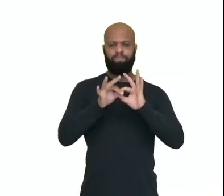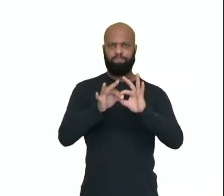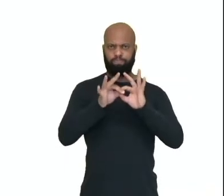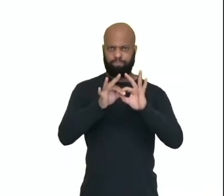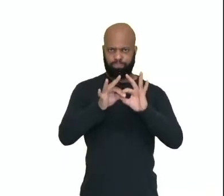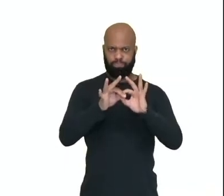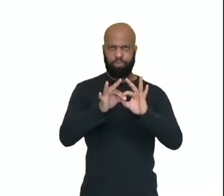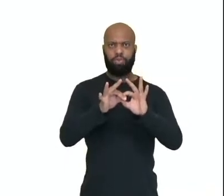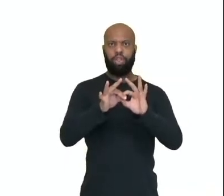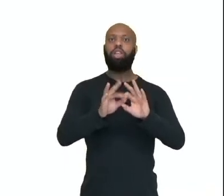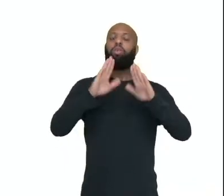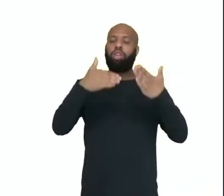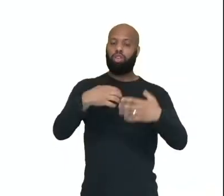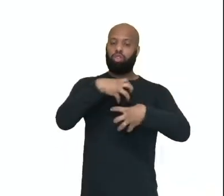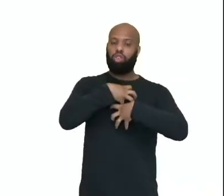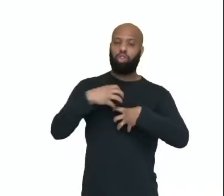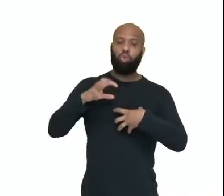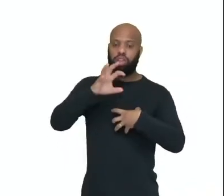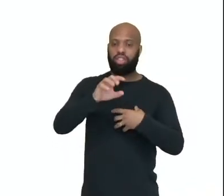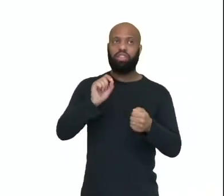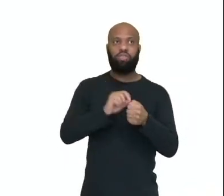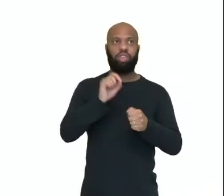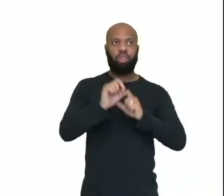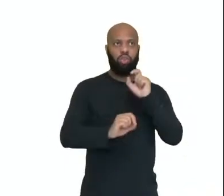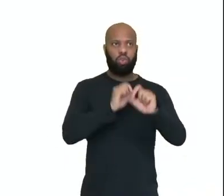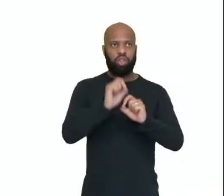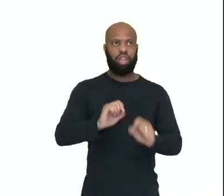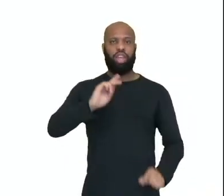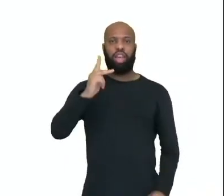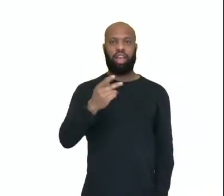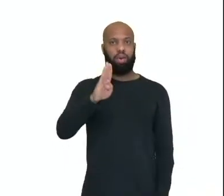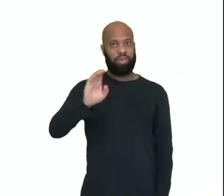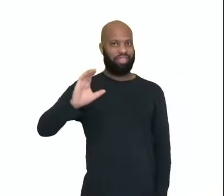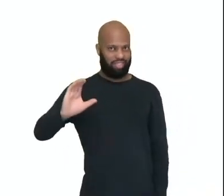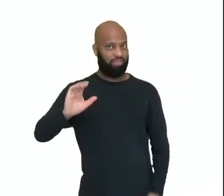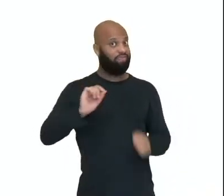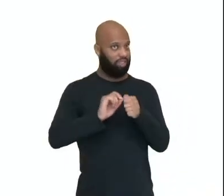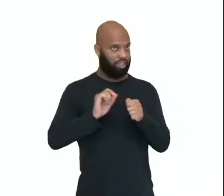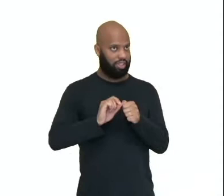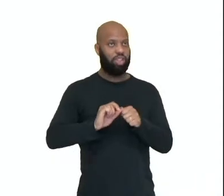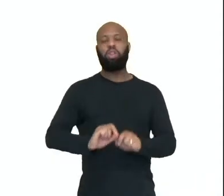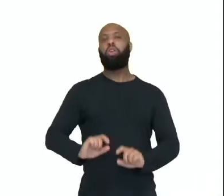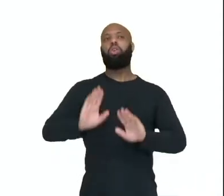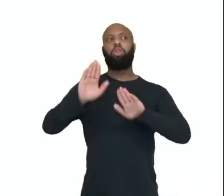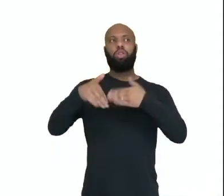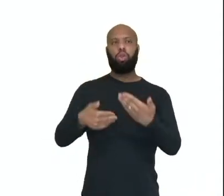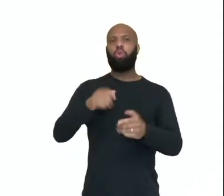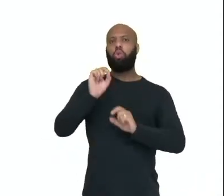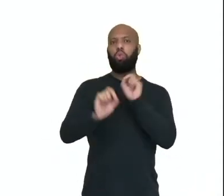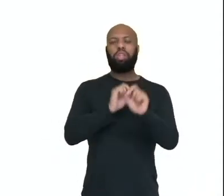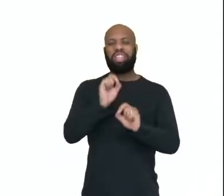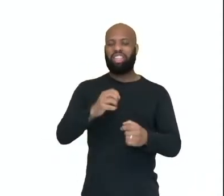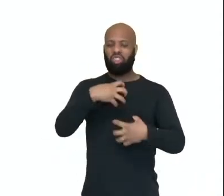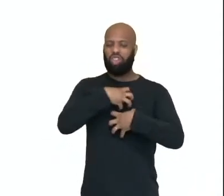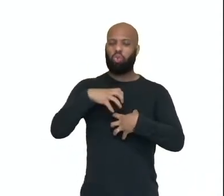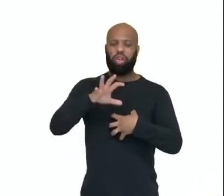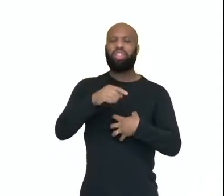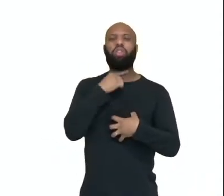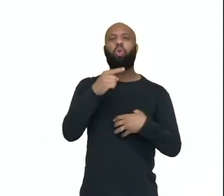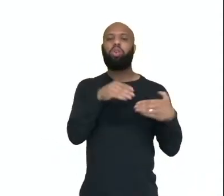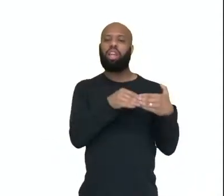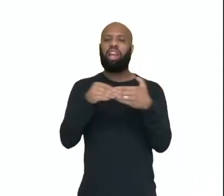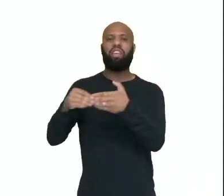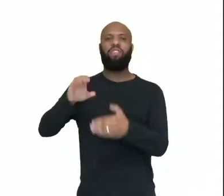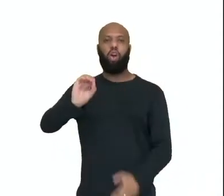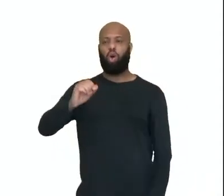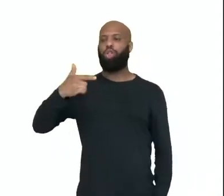das hemácias, formando a carboxiemoglobina HBC, o que as impossibilita de transportar o